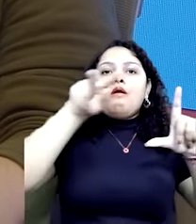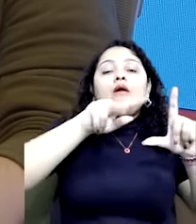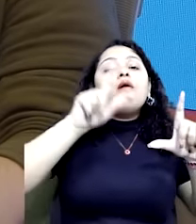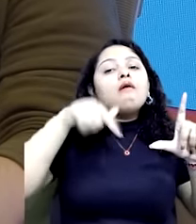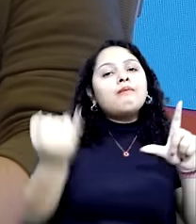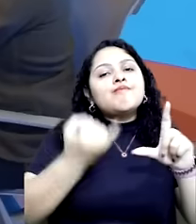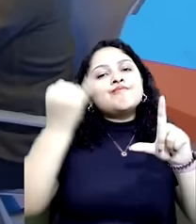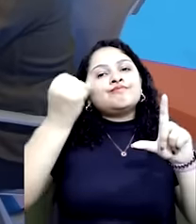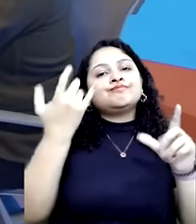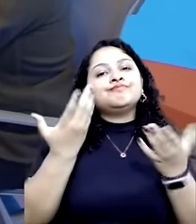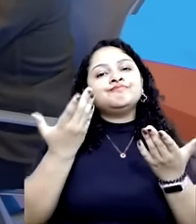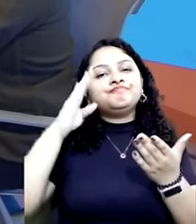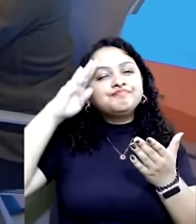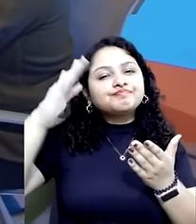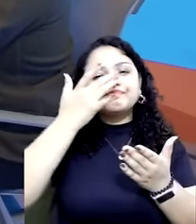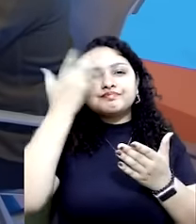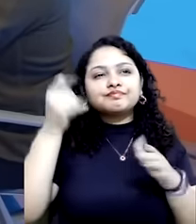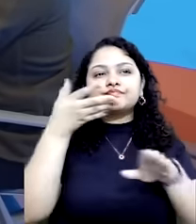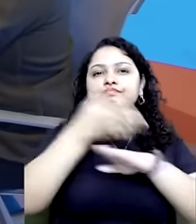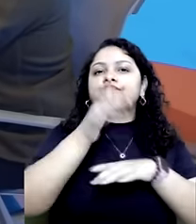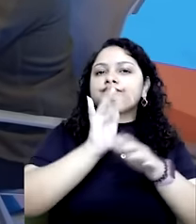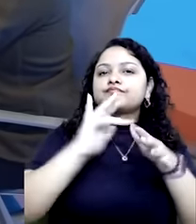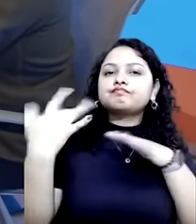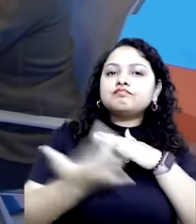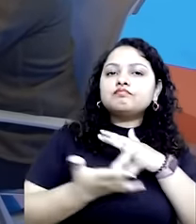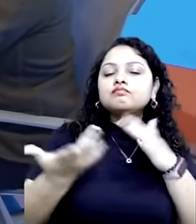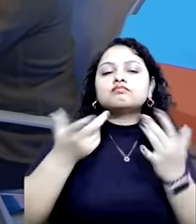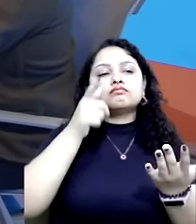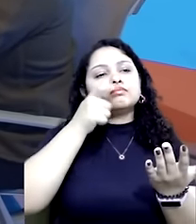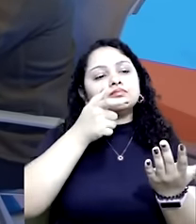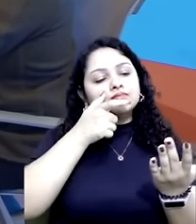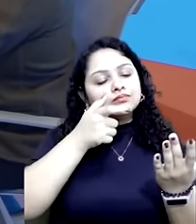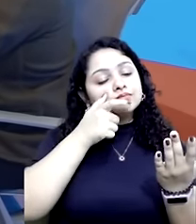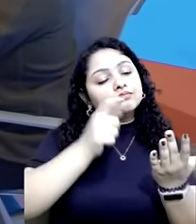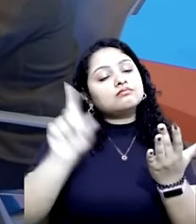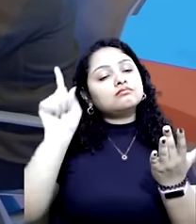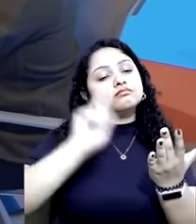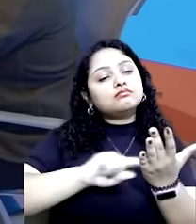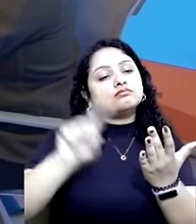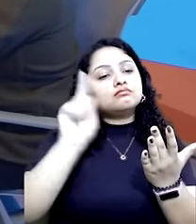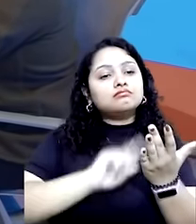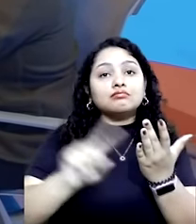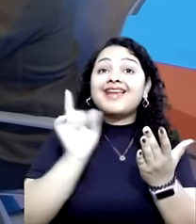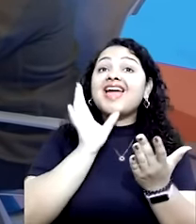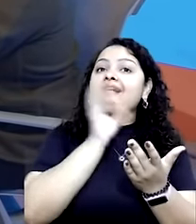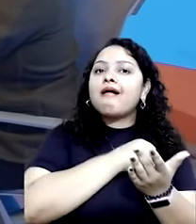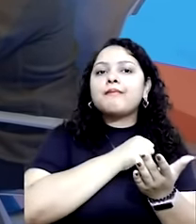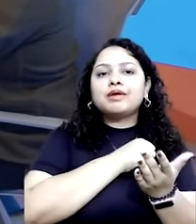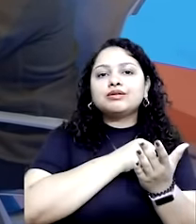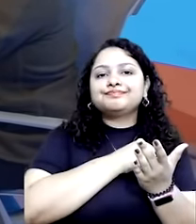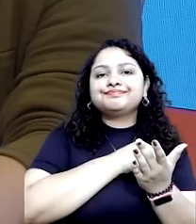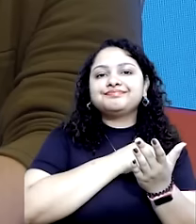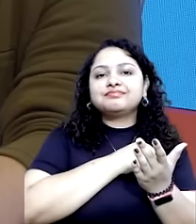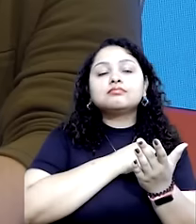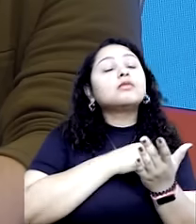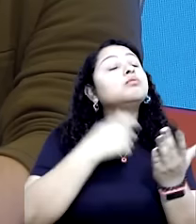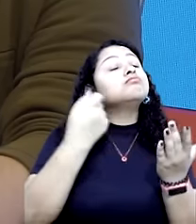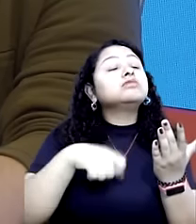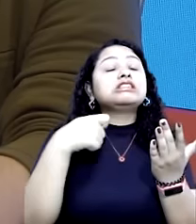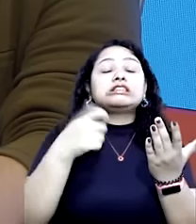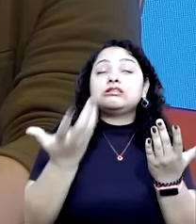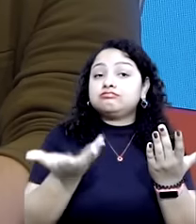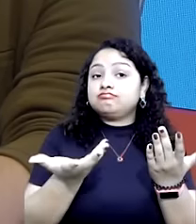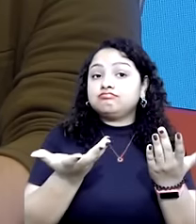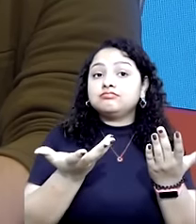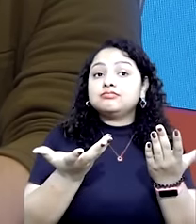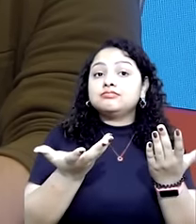disso hoje né quando as pessoas estão ali nas redes sociais quando as pessoas estão ali no celular rodando é tudo muito rápido então ela precisa o quê